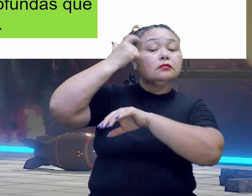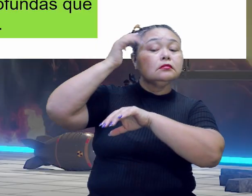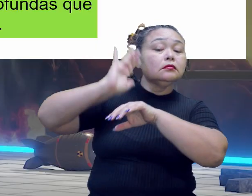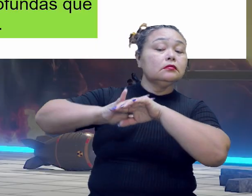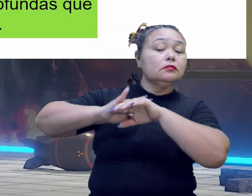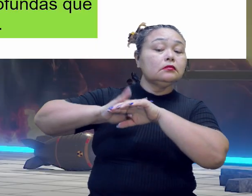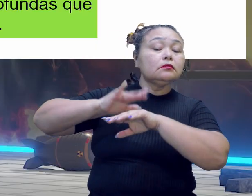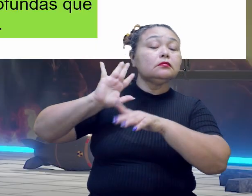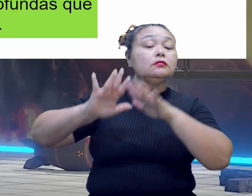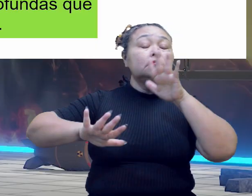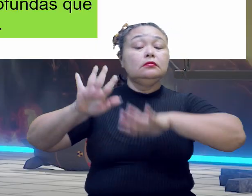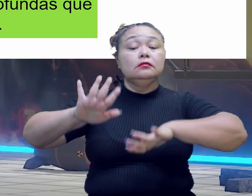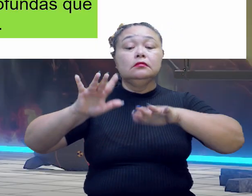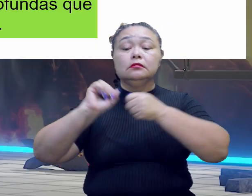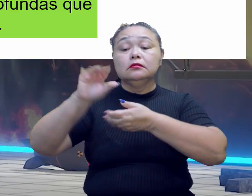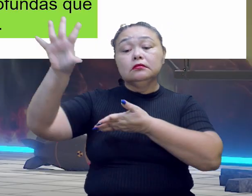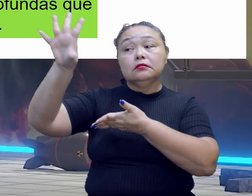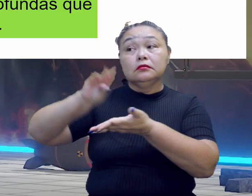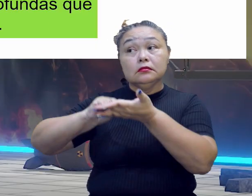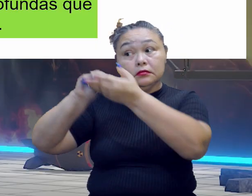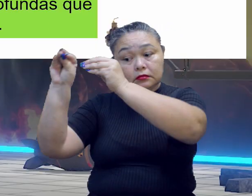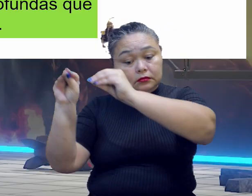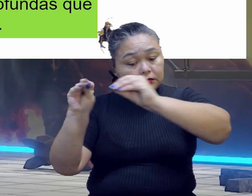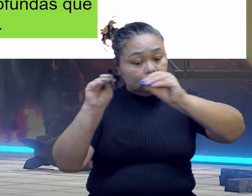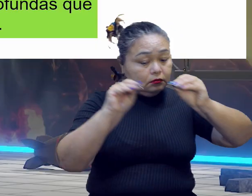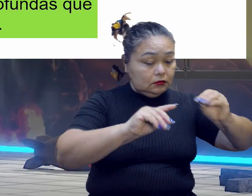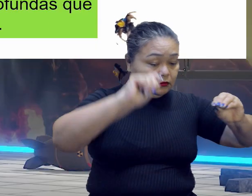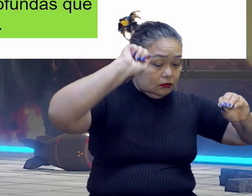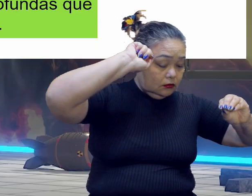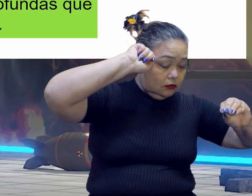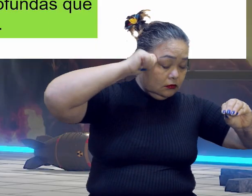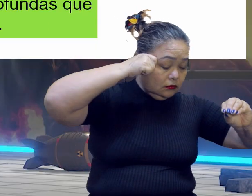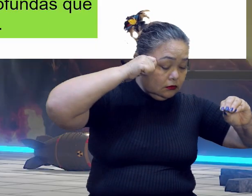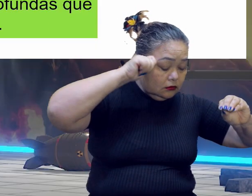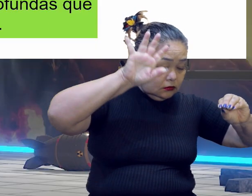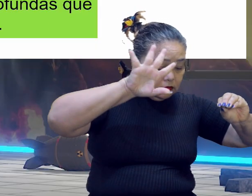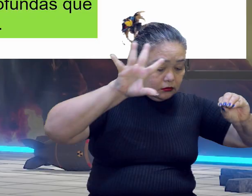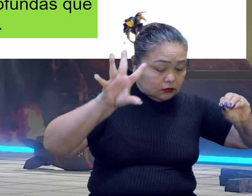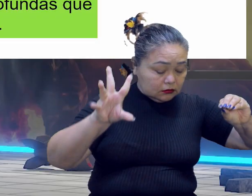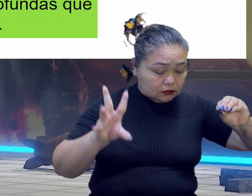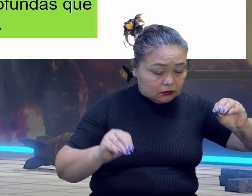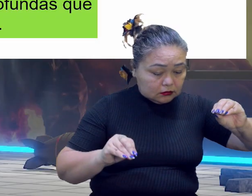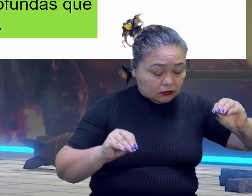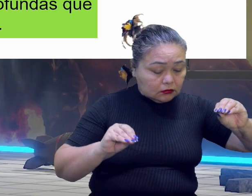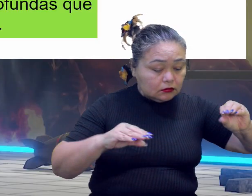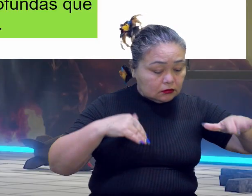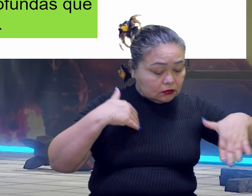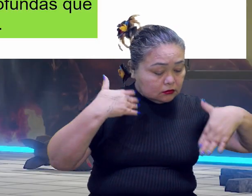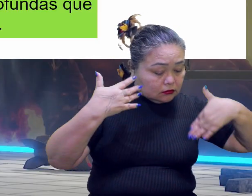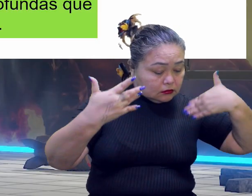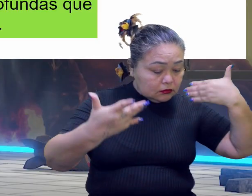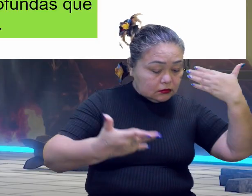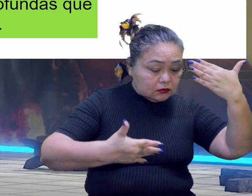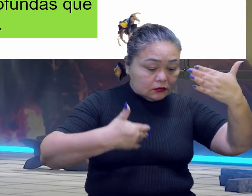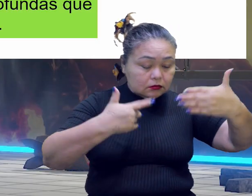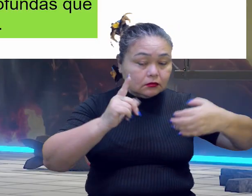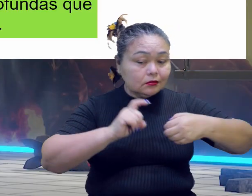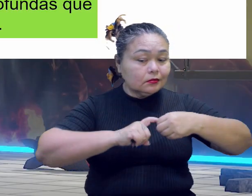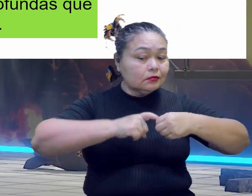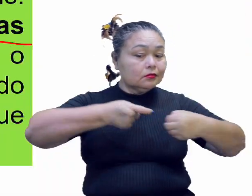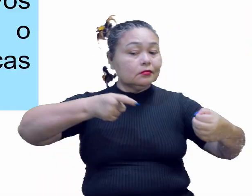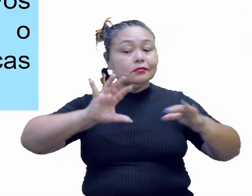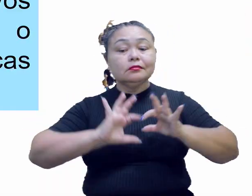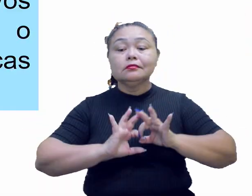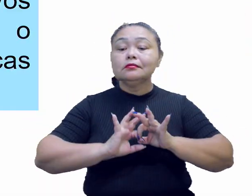E aí, alguns modelos desses vêm para a África. E a África começa a se tornar independente.